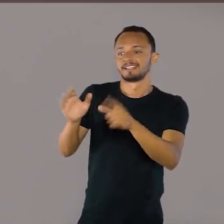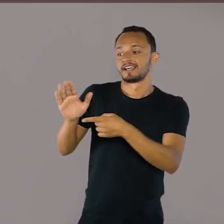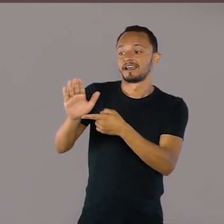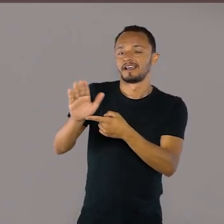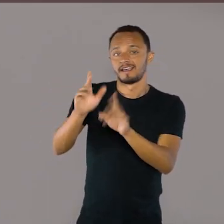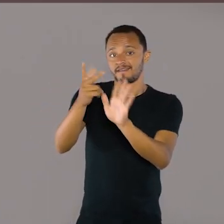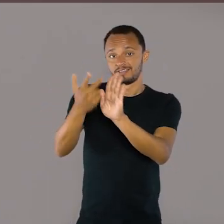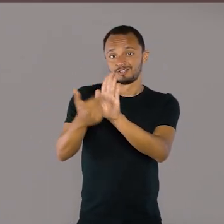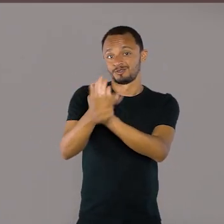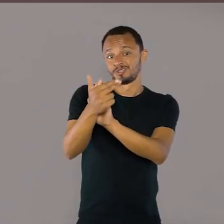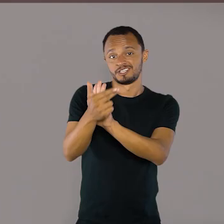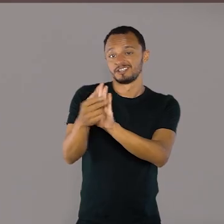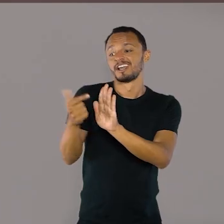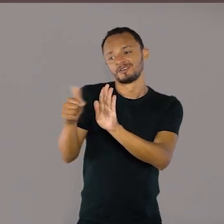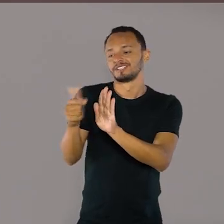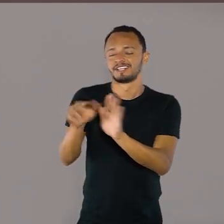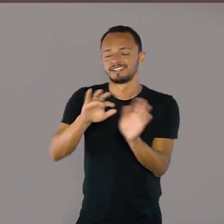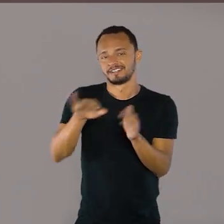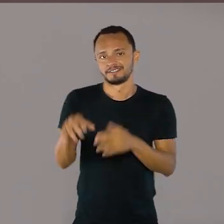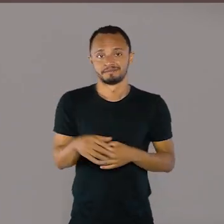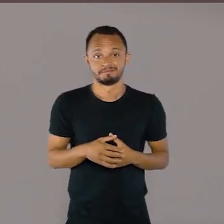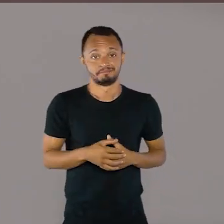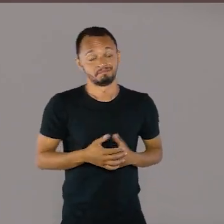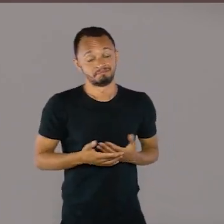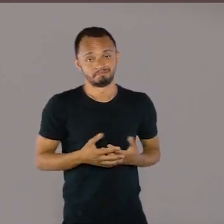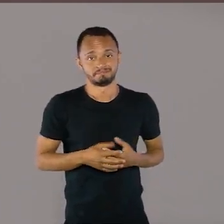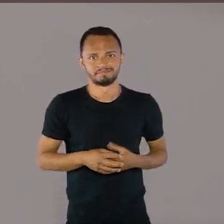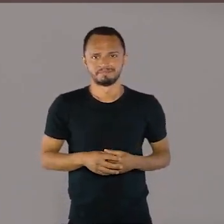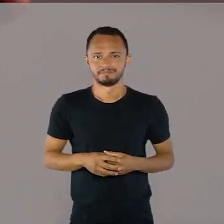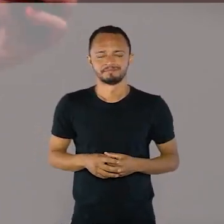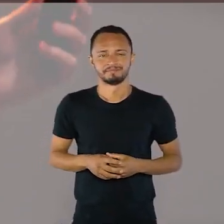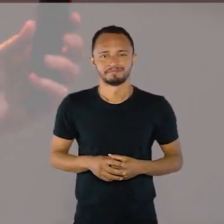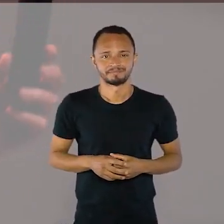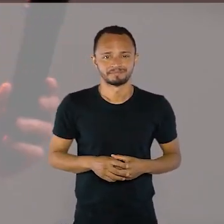22, seriam tanto essas, né? Não sei se Lili...